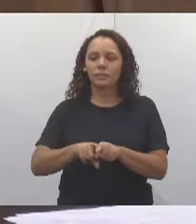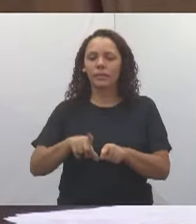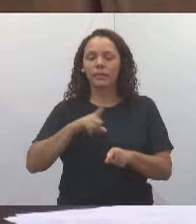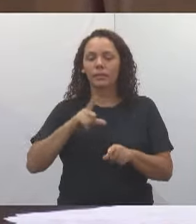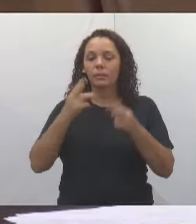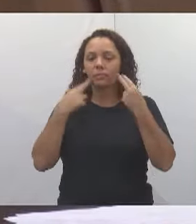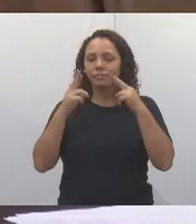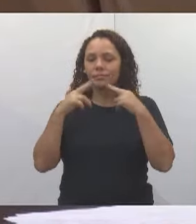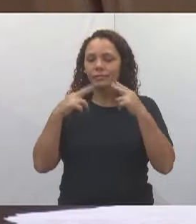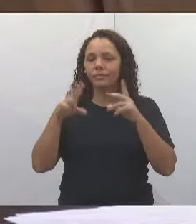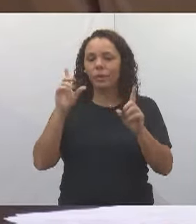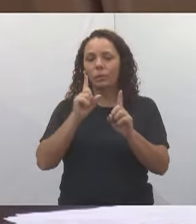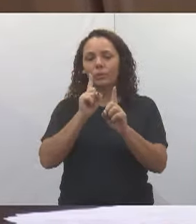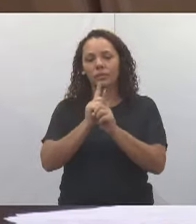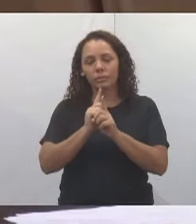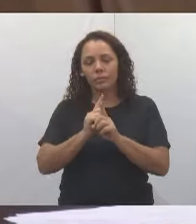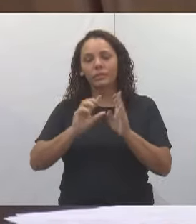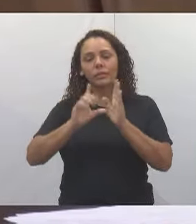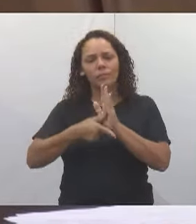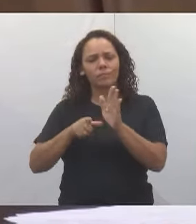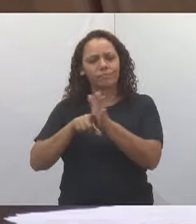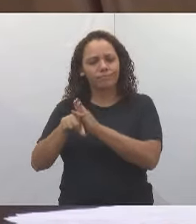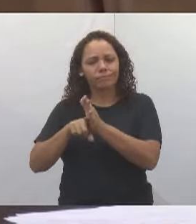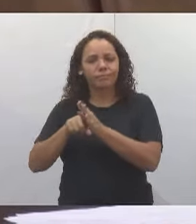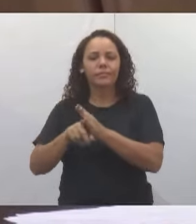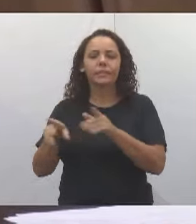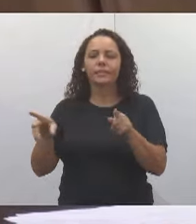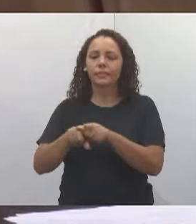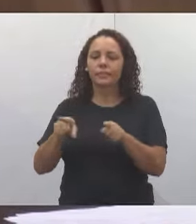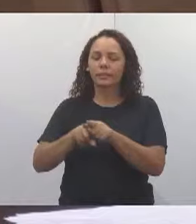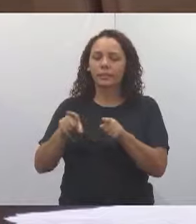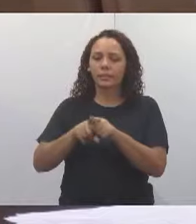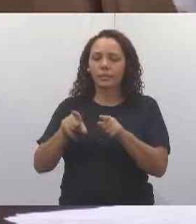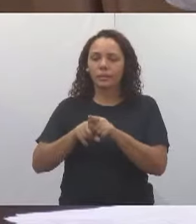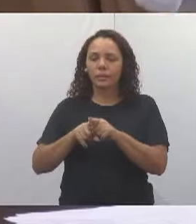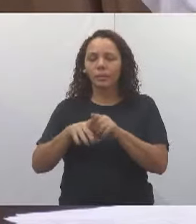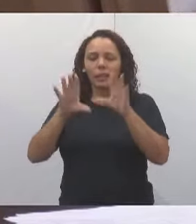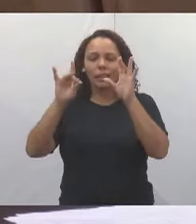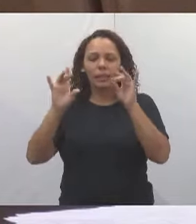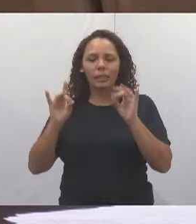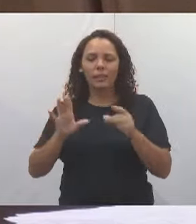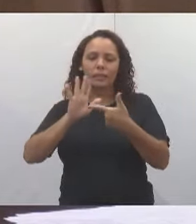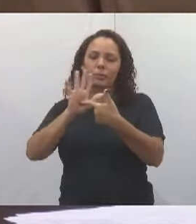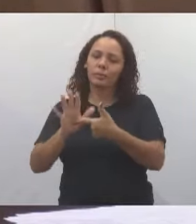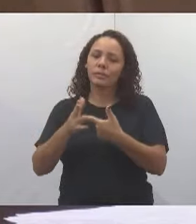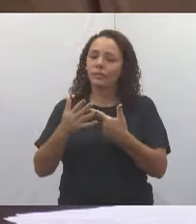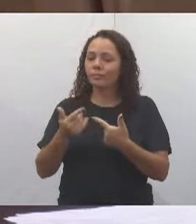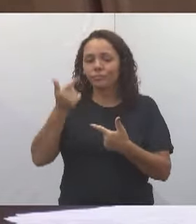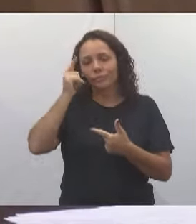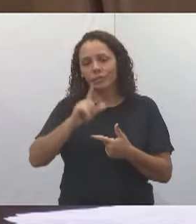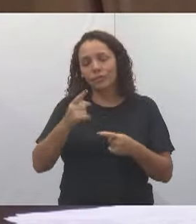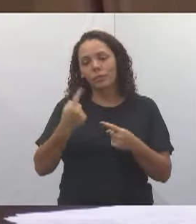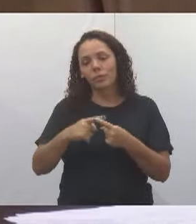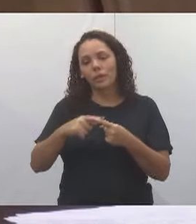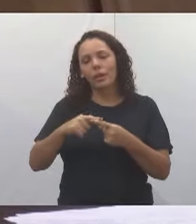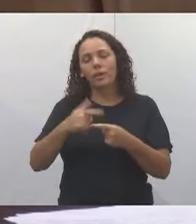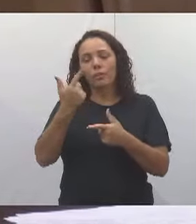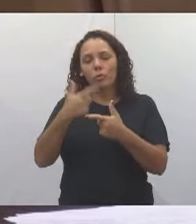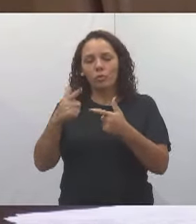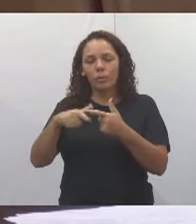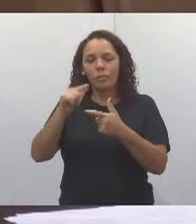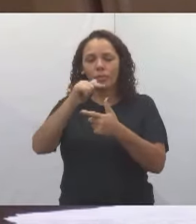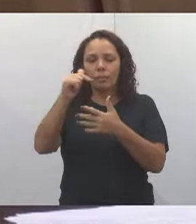lá também, depois dá uma levantada também lá, que é variado, não dá para entrar em detalhes, que são várias coisas que estão acontecendo